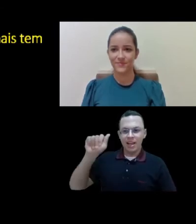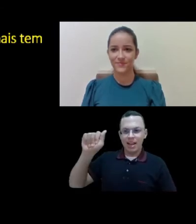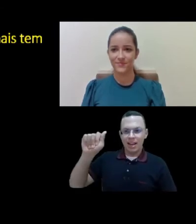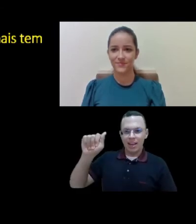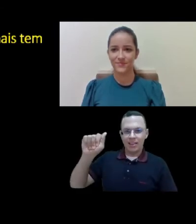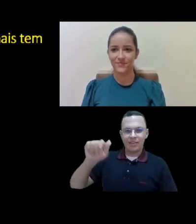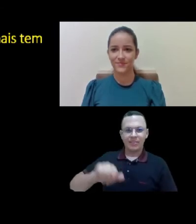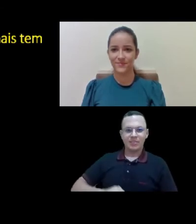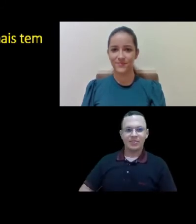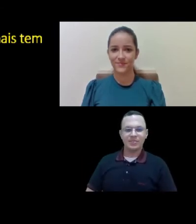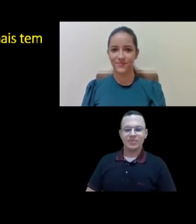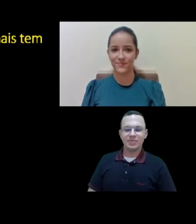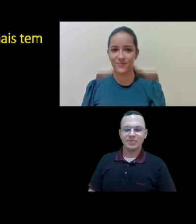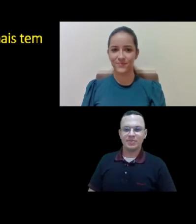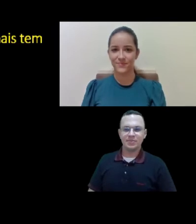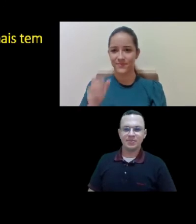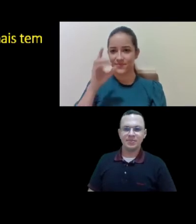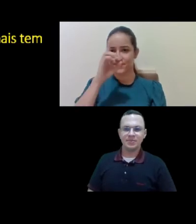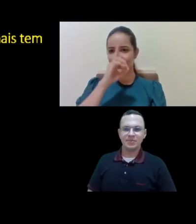A,